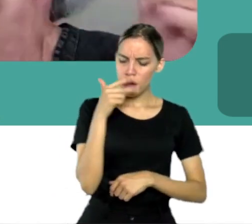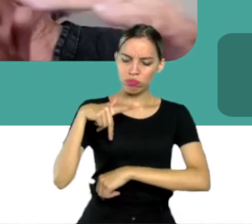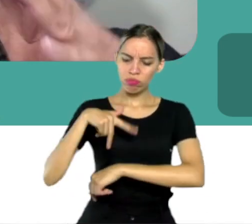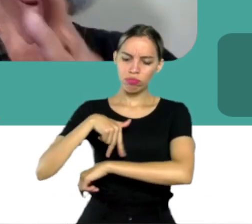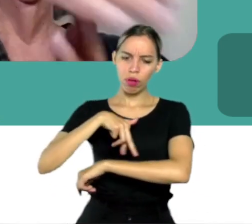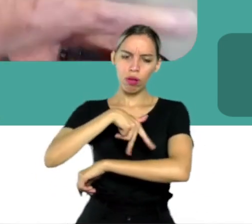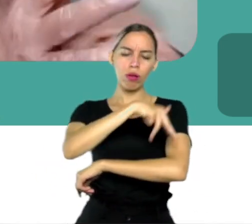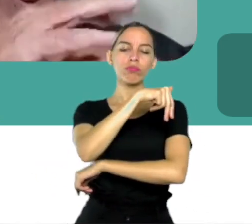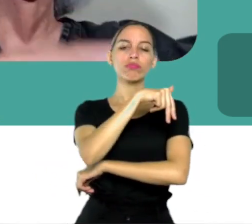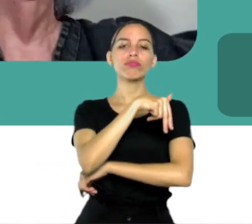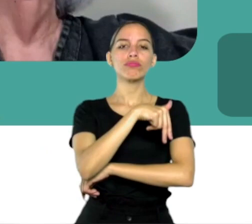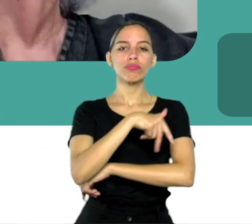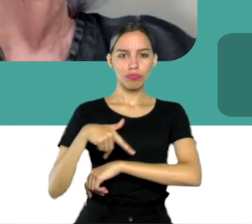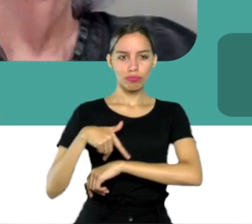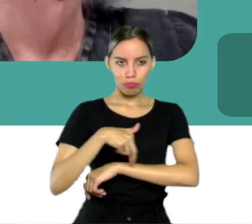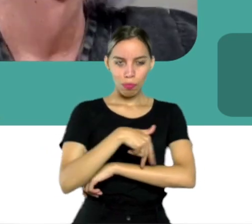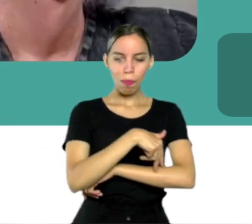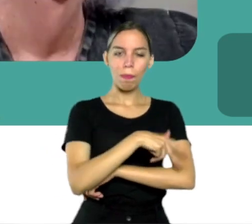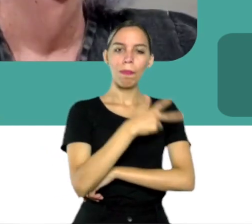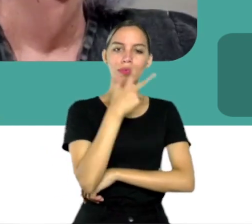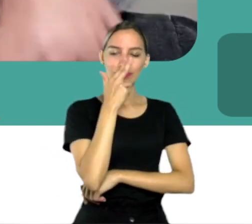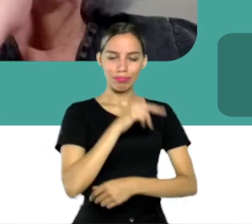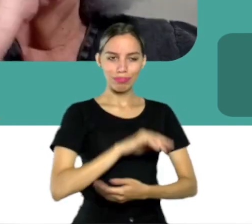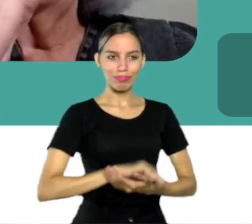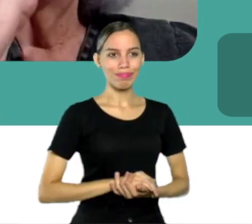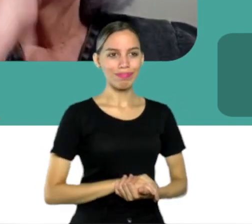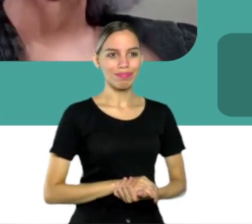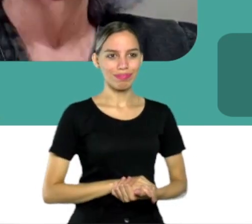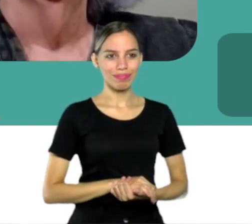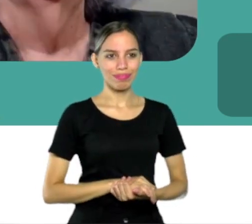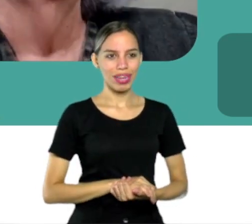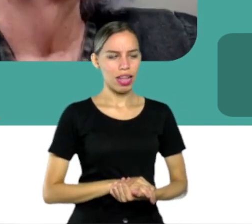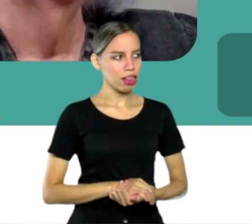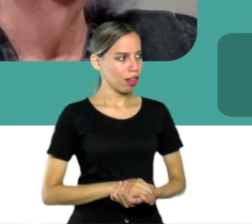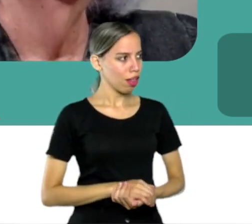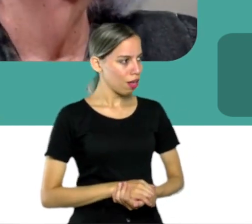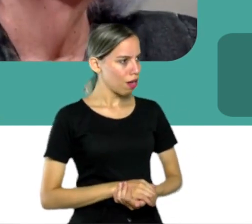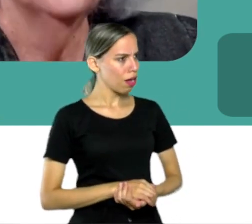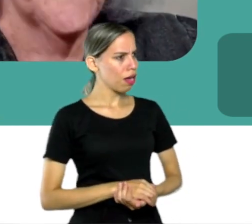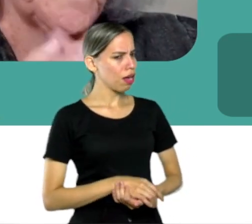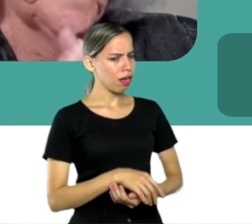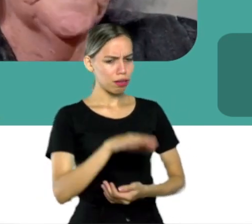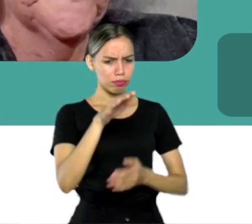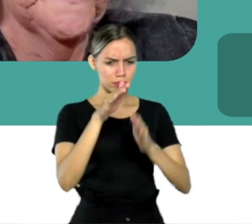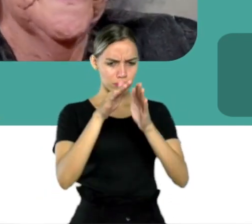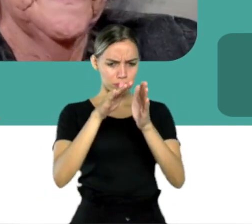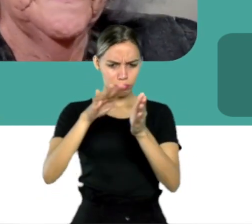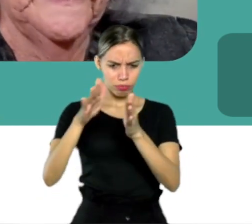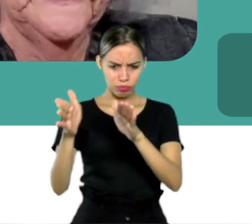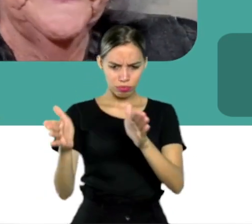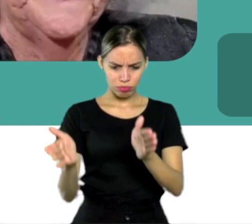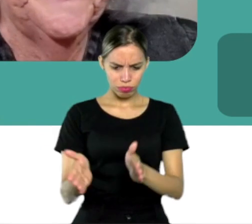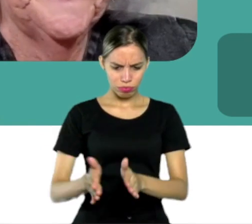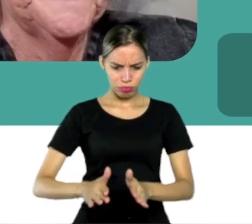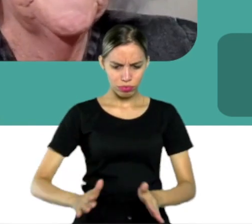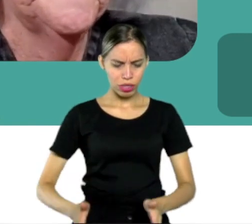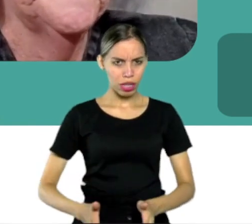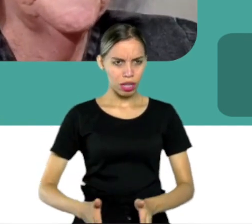aquela coisa, sim, né? demais. E é verdade, curvatura de Miss. Ô, É.